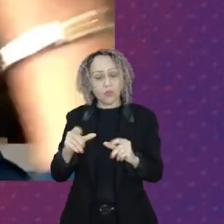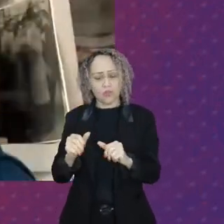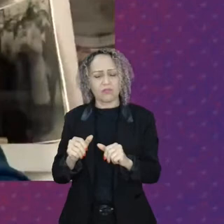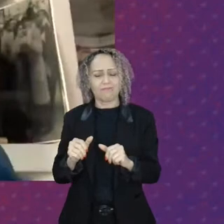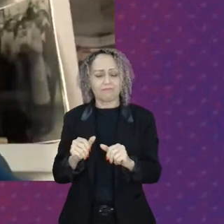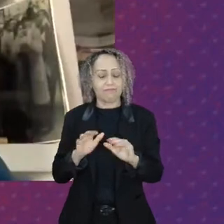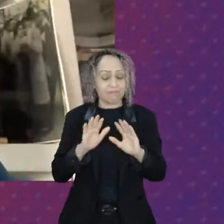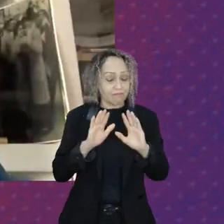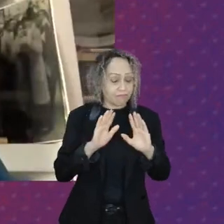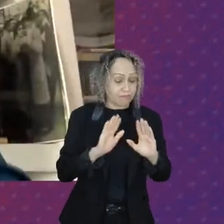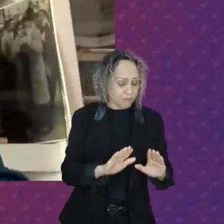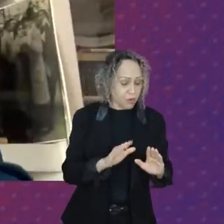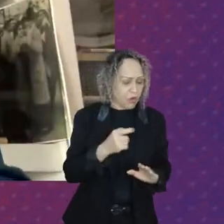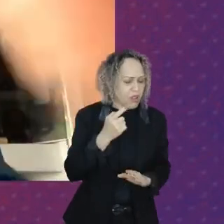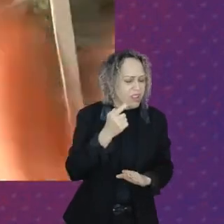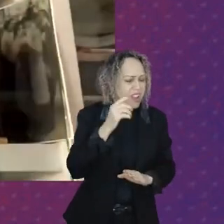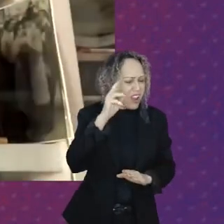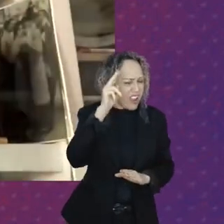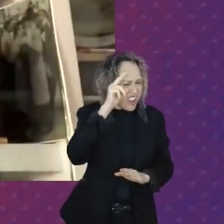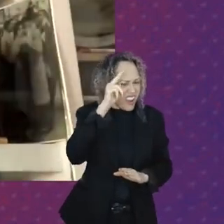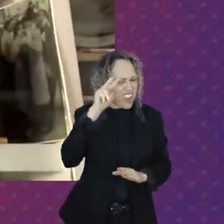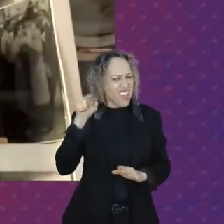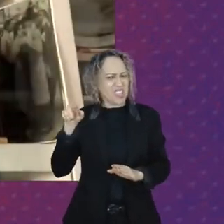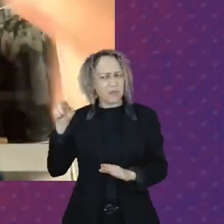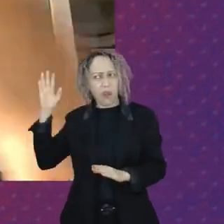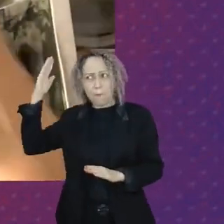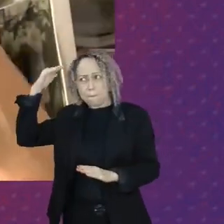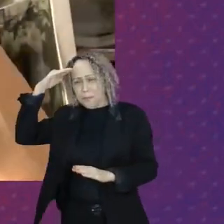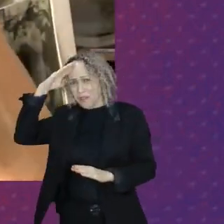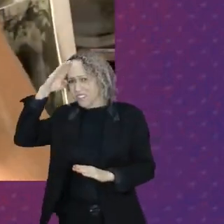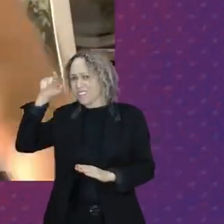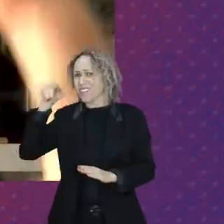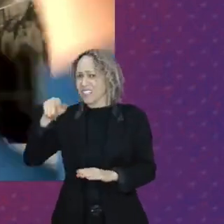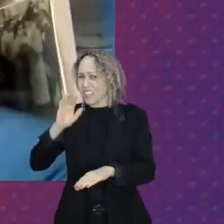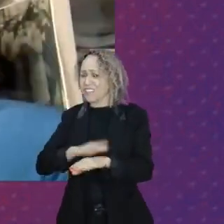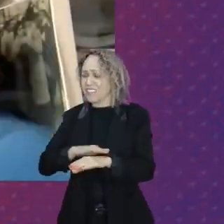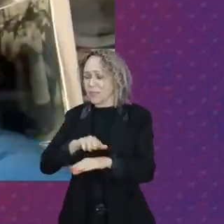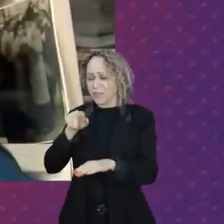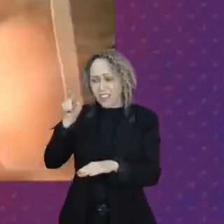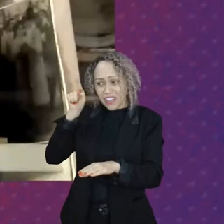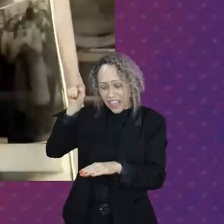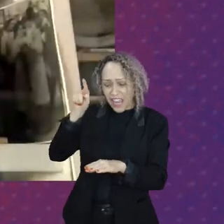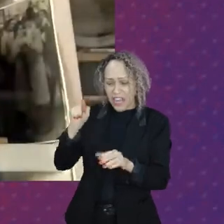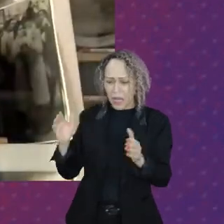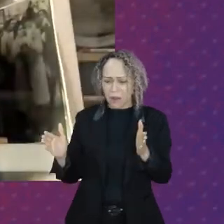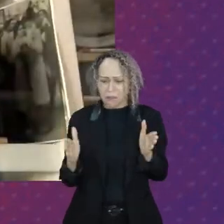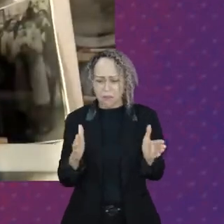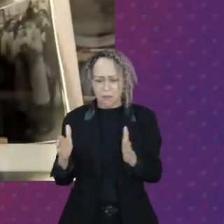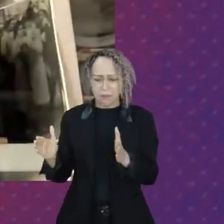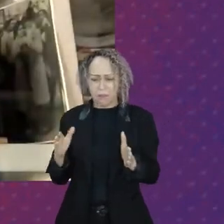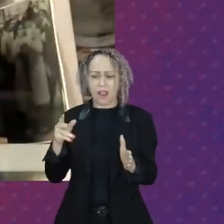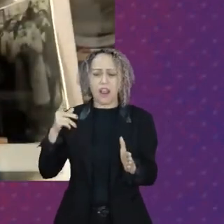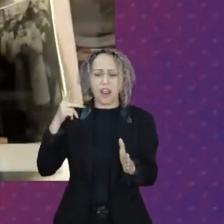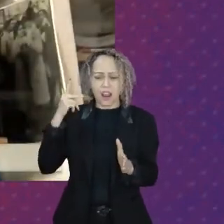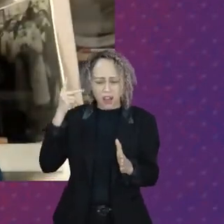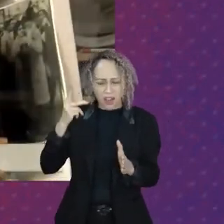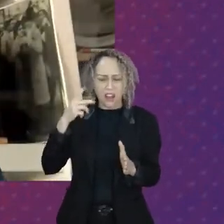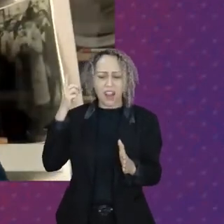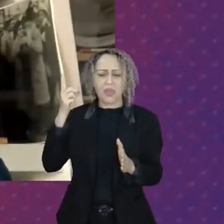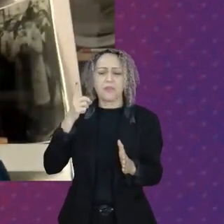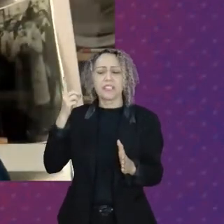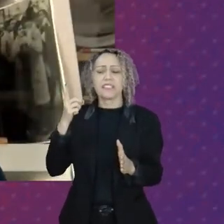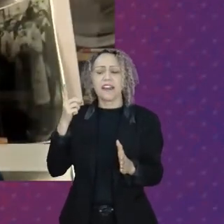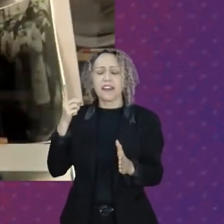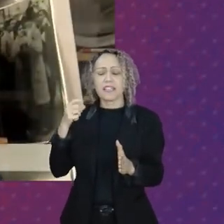Bolsonaro, quando era parlamentar, fez com as nossas candidatas, fez com a ministra dos Direitos Humanos, por exemplo. Então,